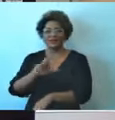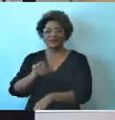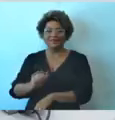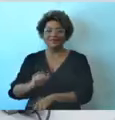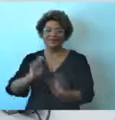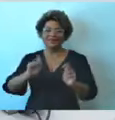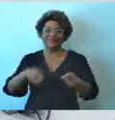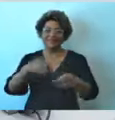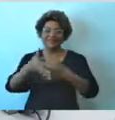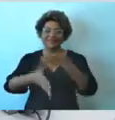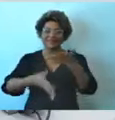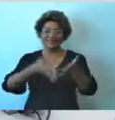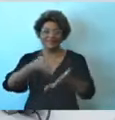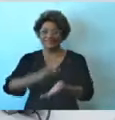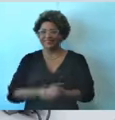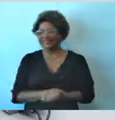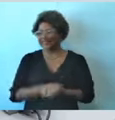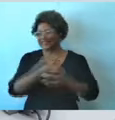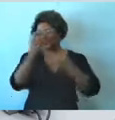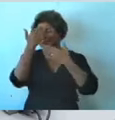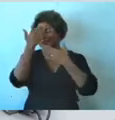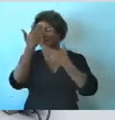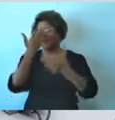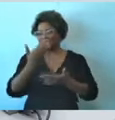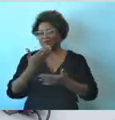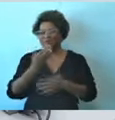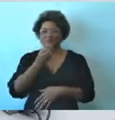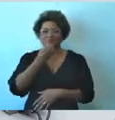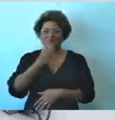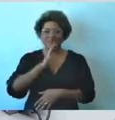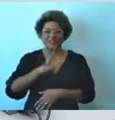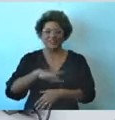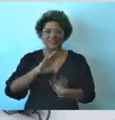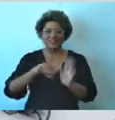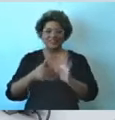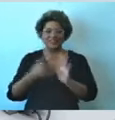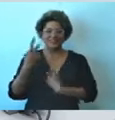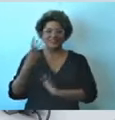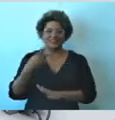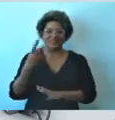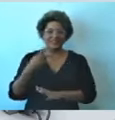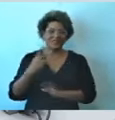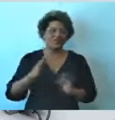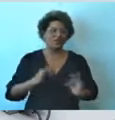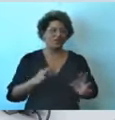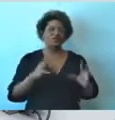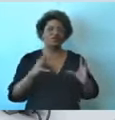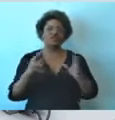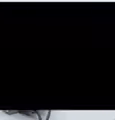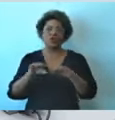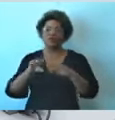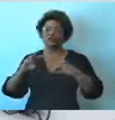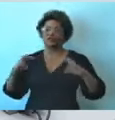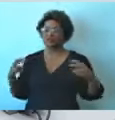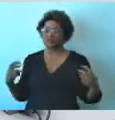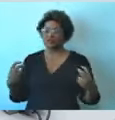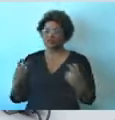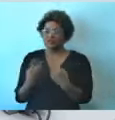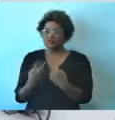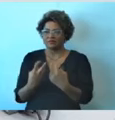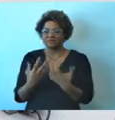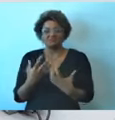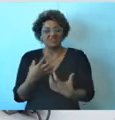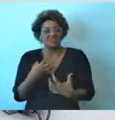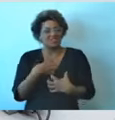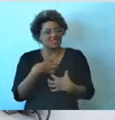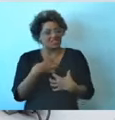vereador. Boa tarde, senhores vereadores, boa tarde a todos vocês da mesa. Eu fiquei